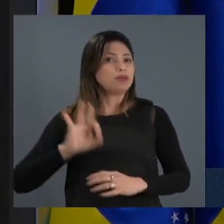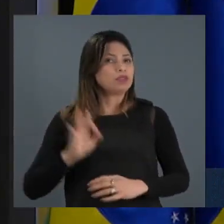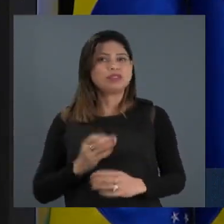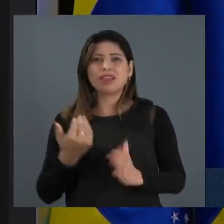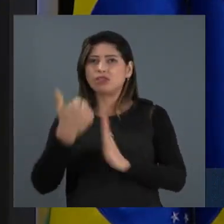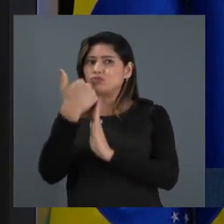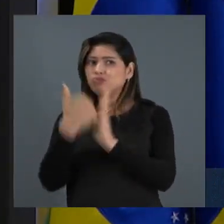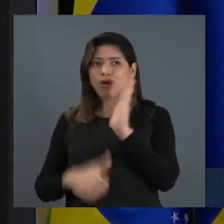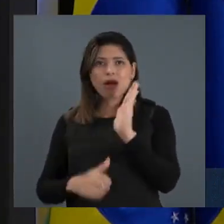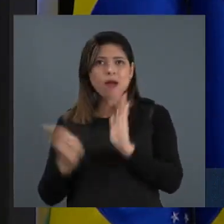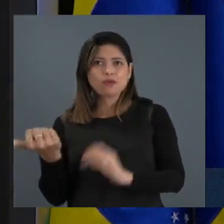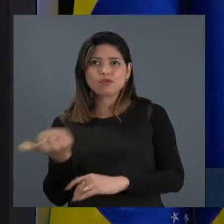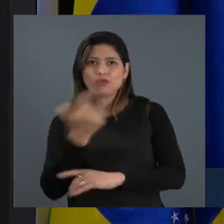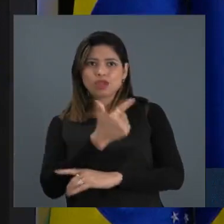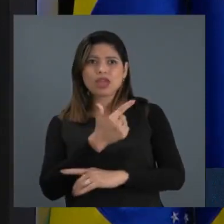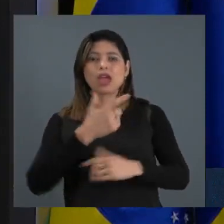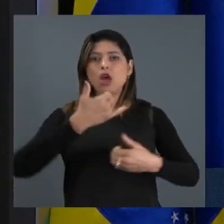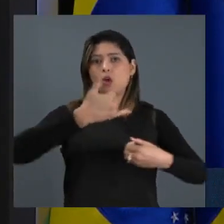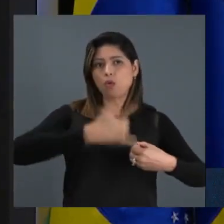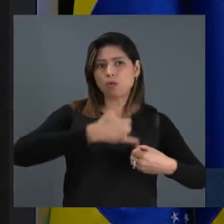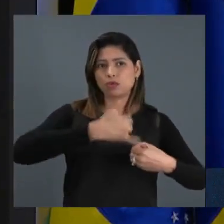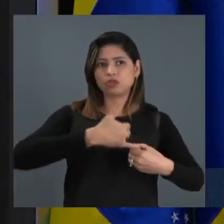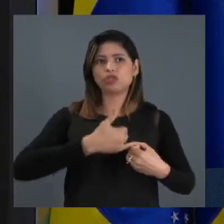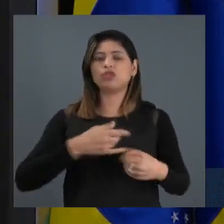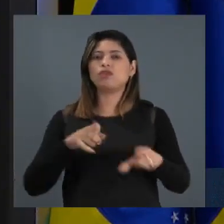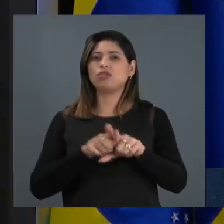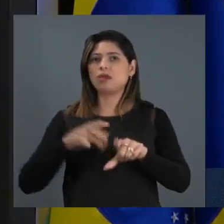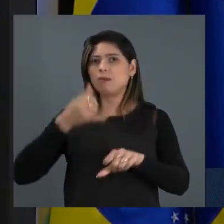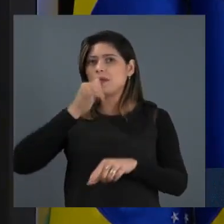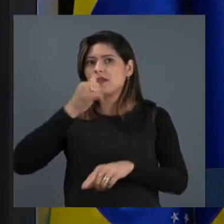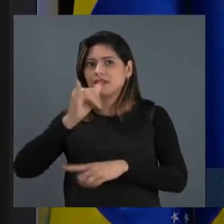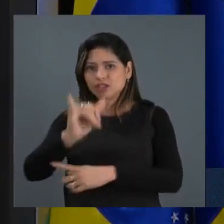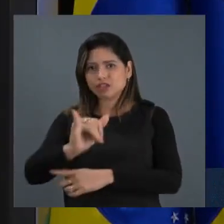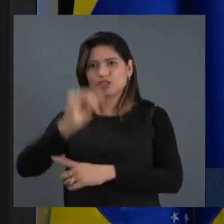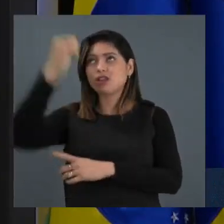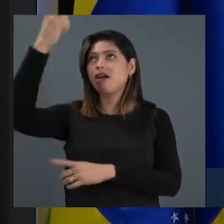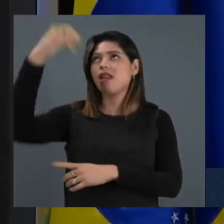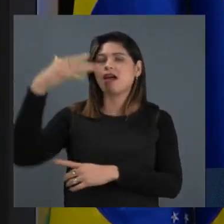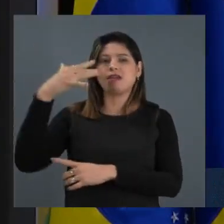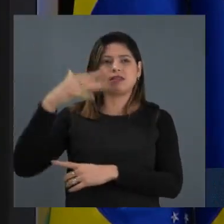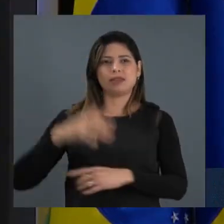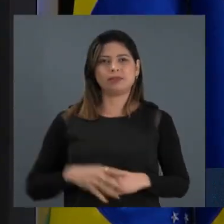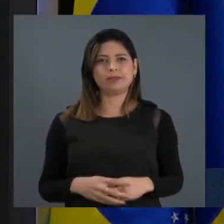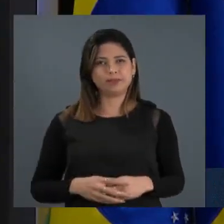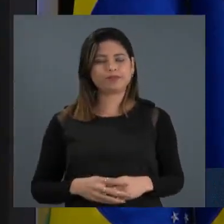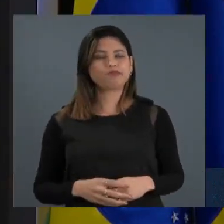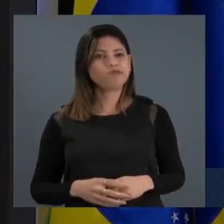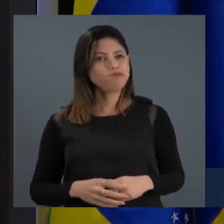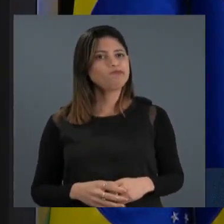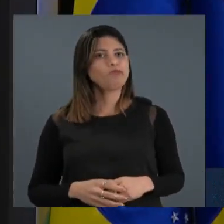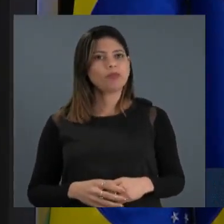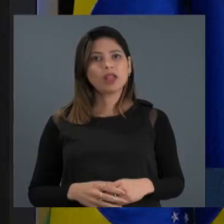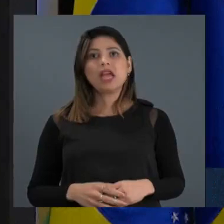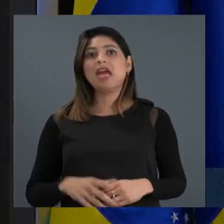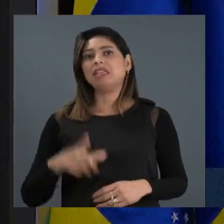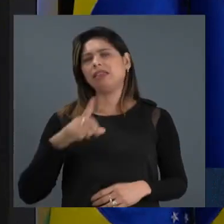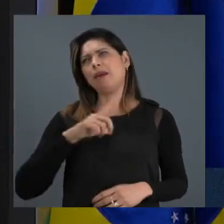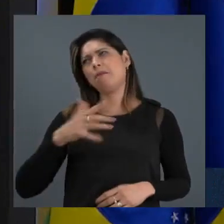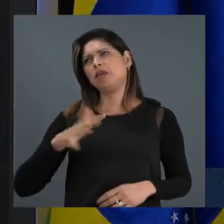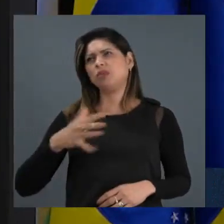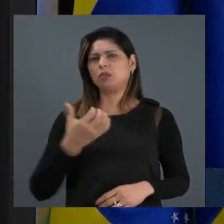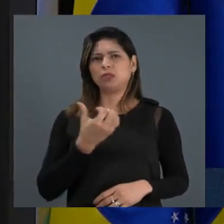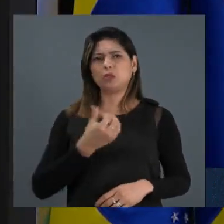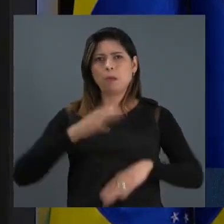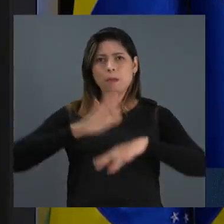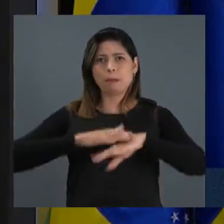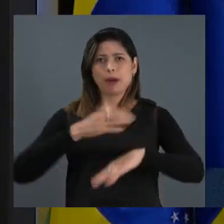muitos produtos, combustível e energia elétrica, por exemplo. Poderemos vir a ter mais de 60